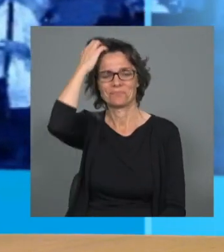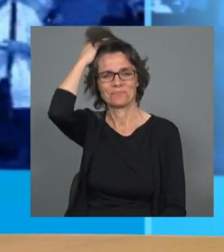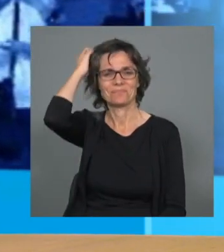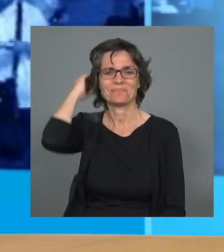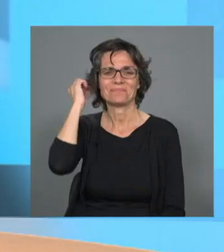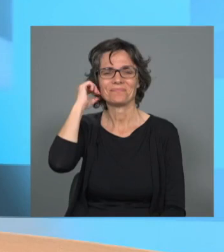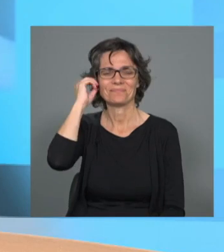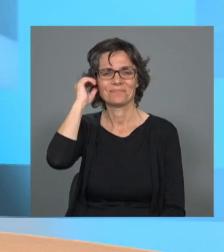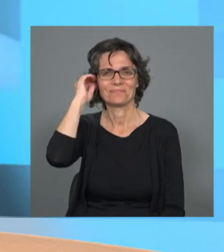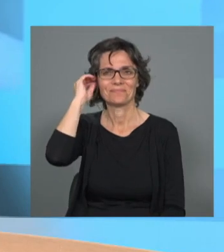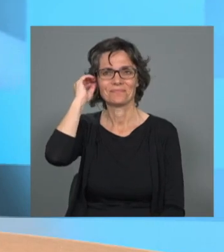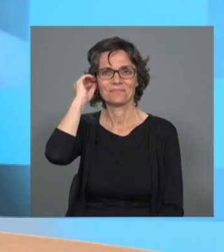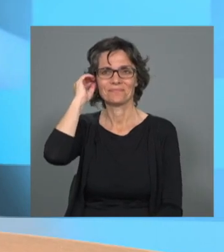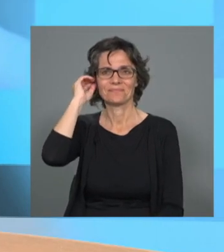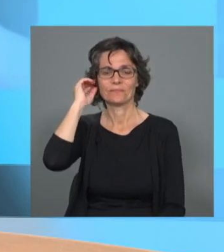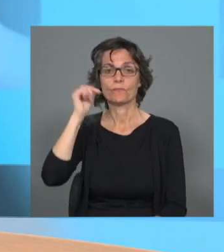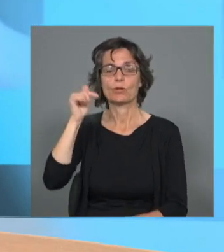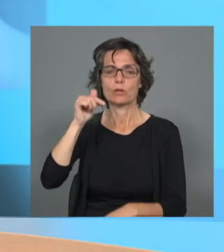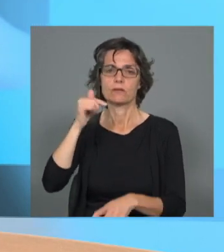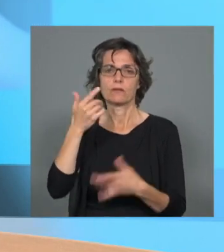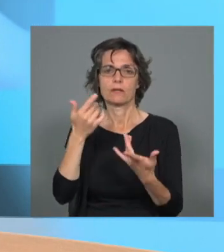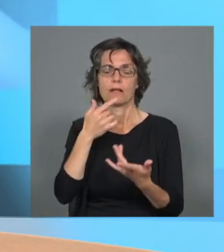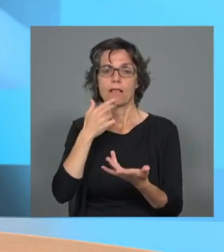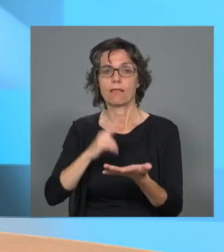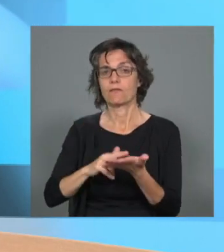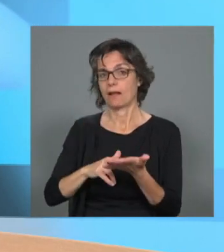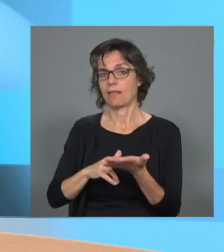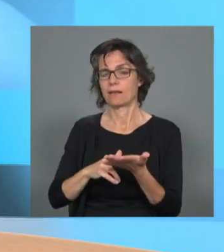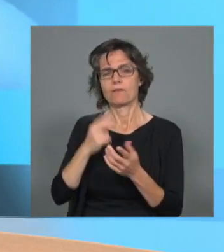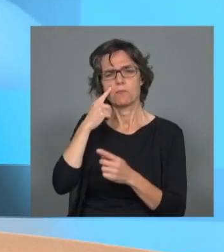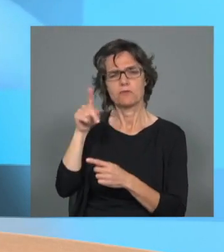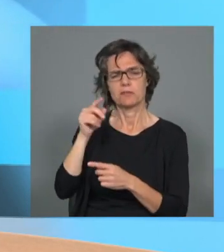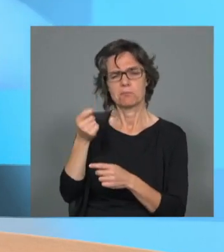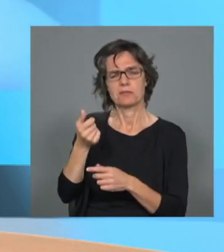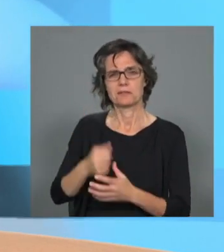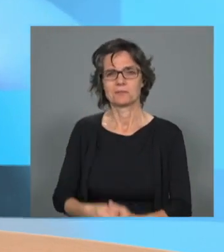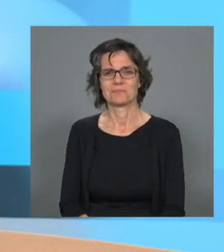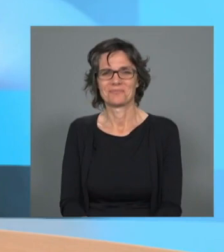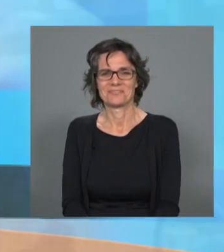passa. É uma abordagem muito testemunhal. Vamos ficar com um pequeno excerto.